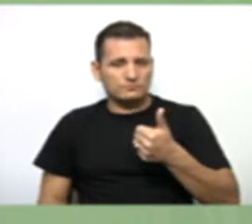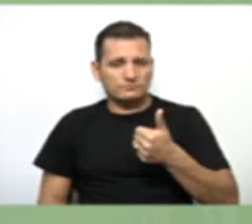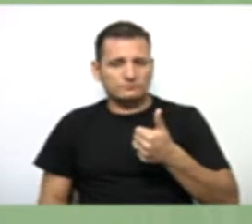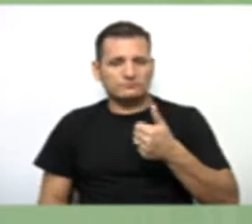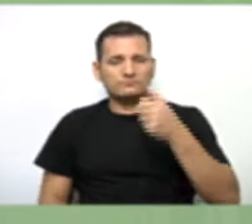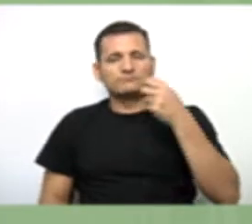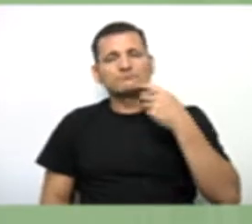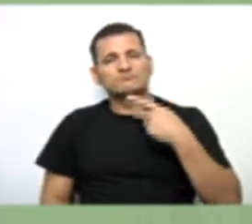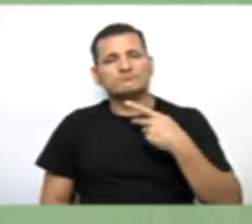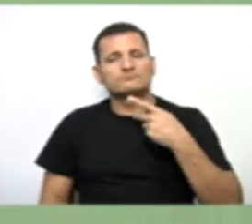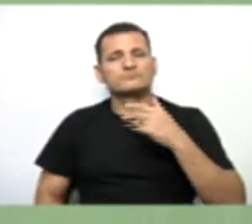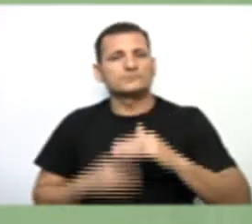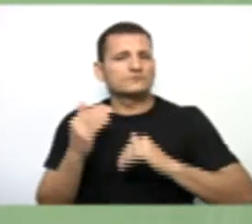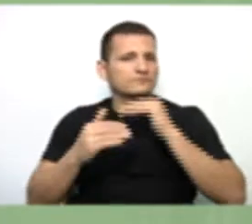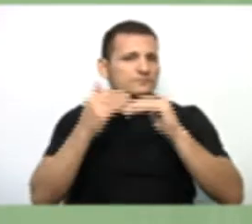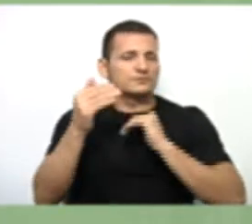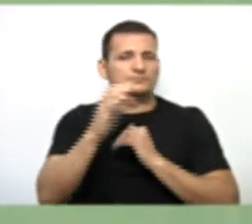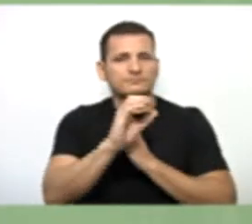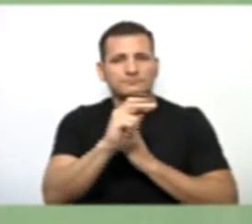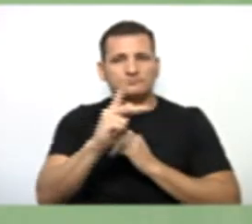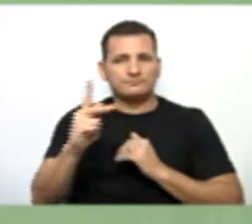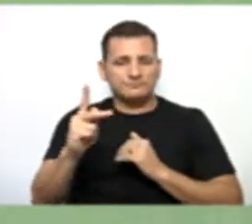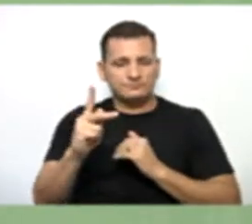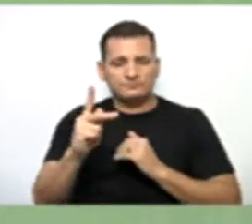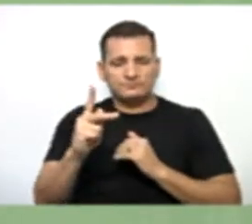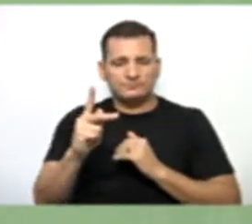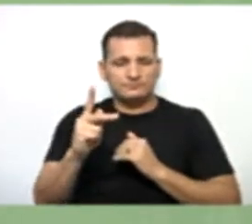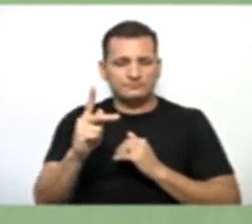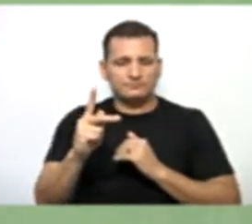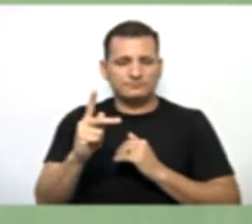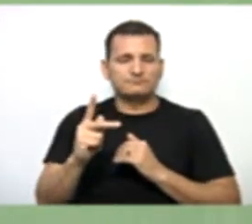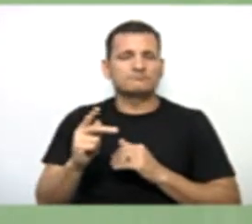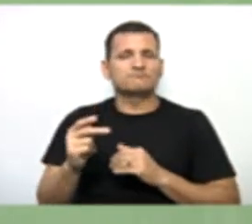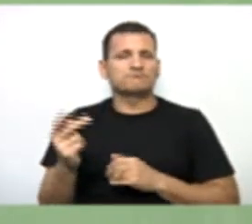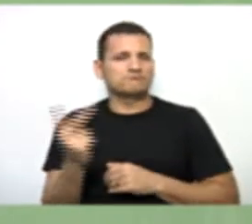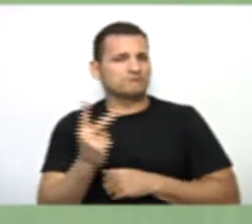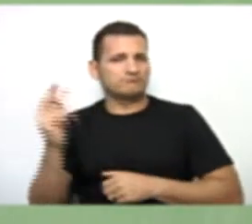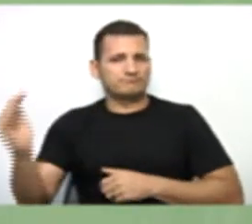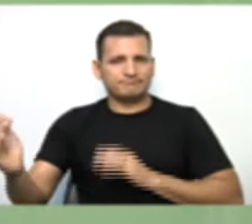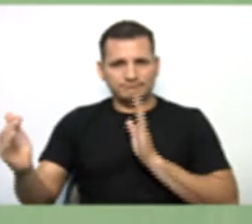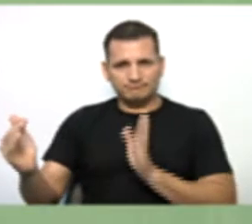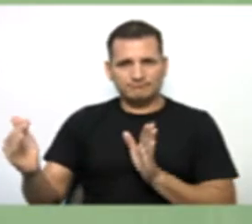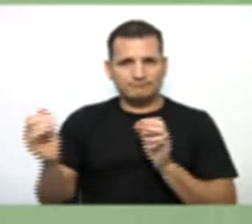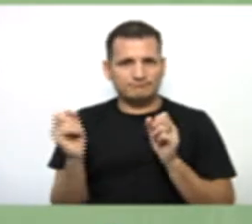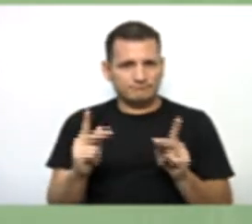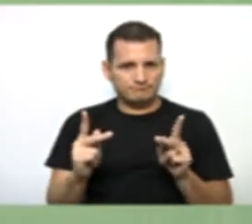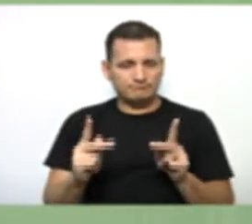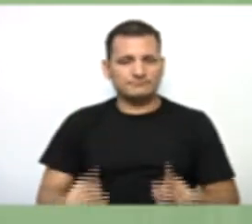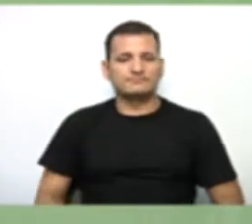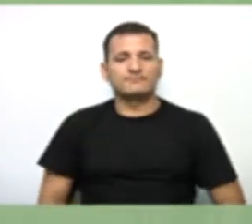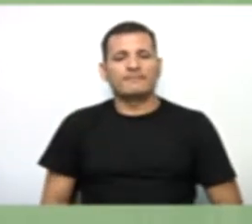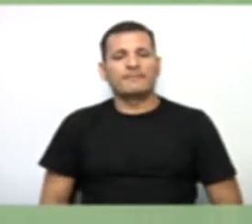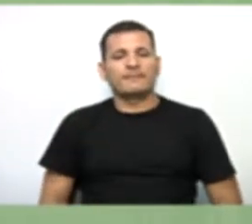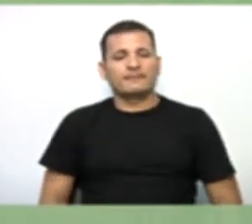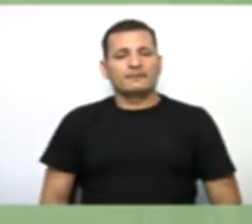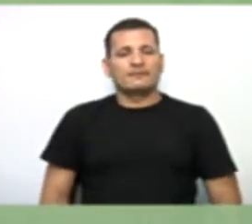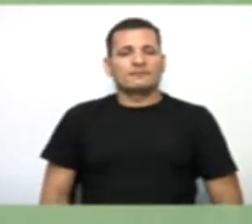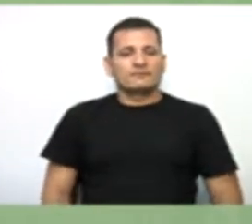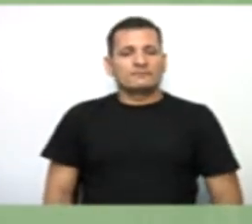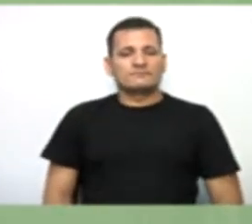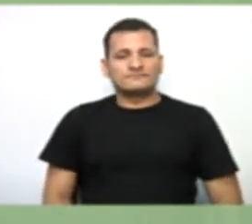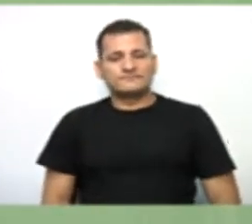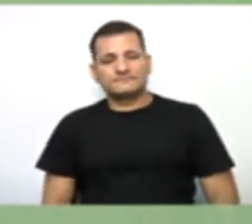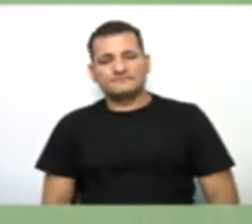o desenvolvimento do cooperativismo entre as partes, ok? Olha,